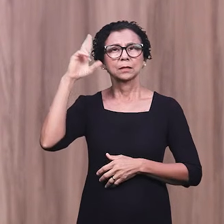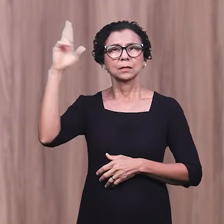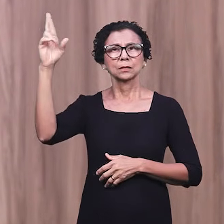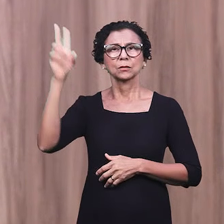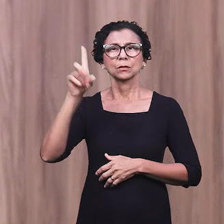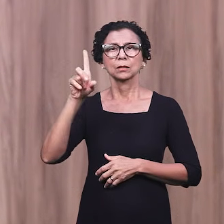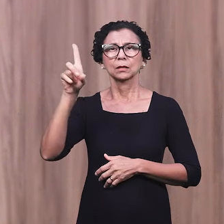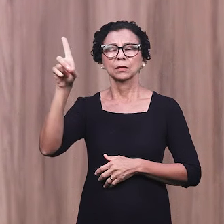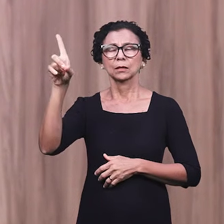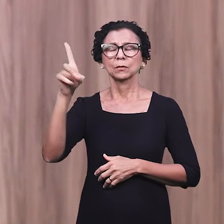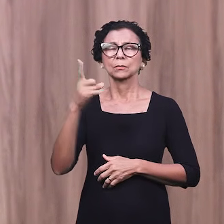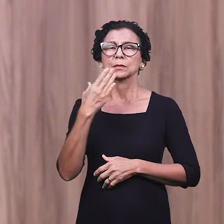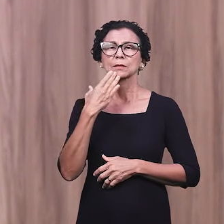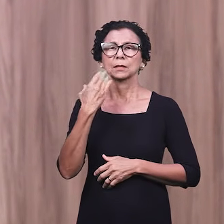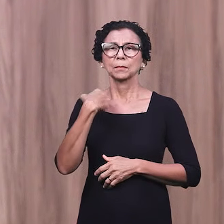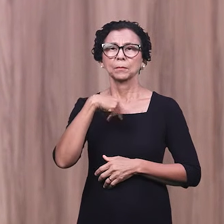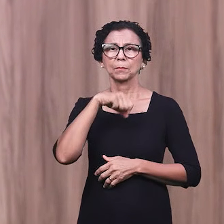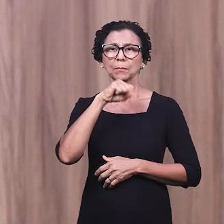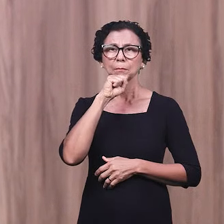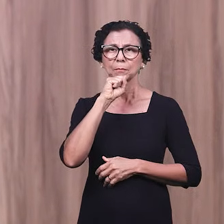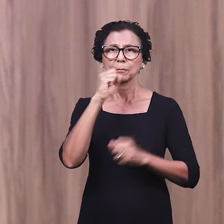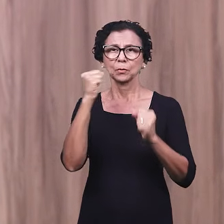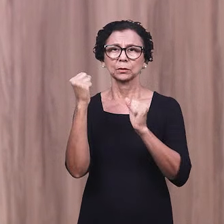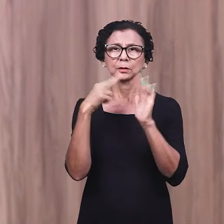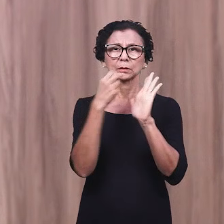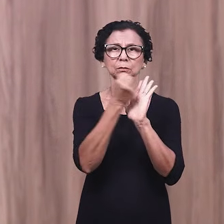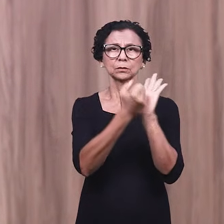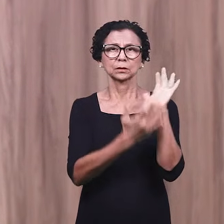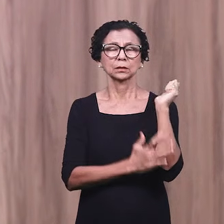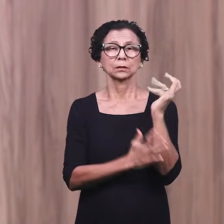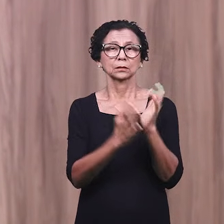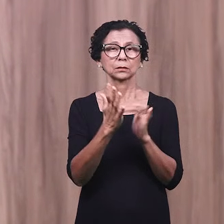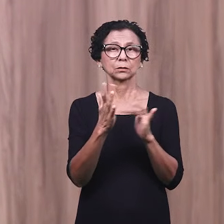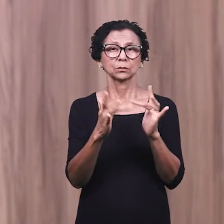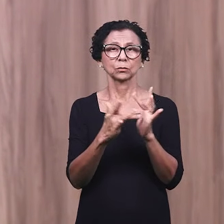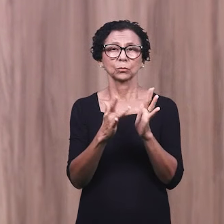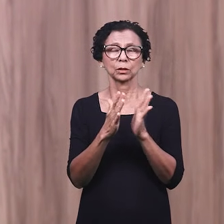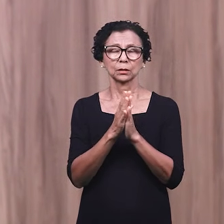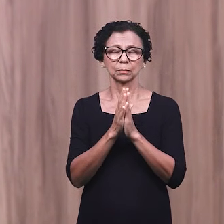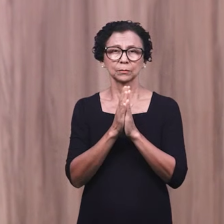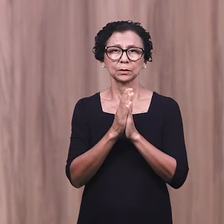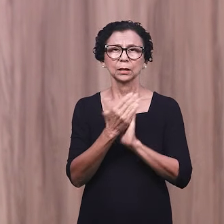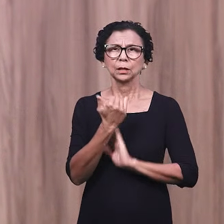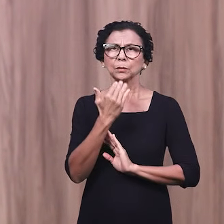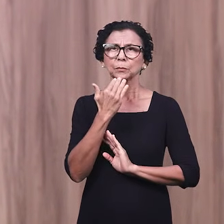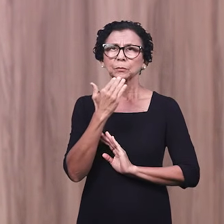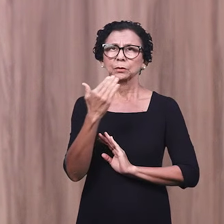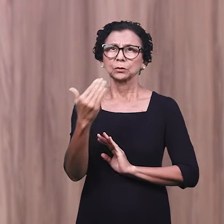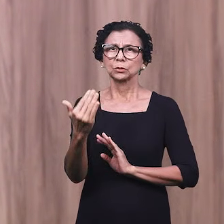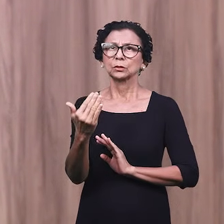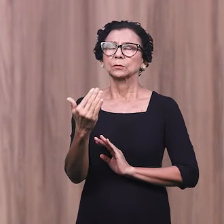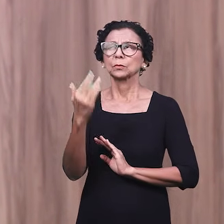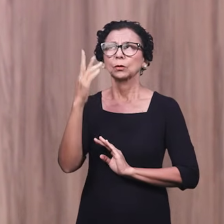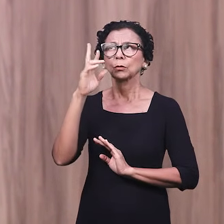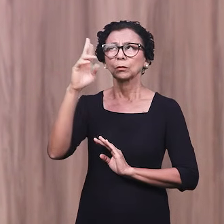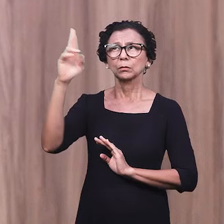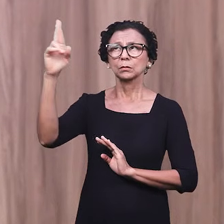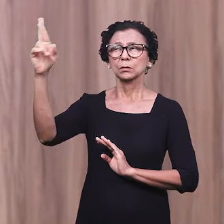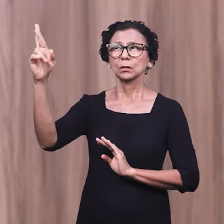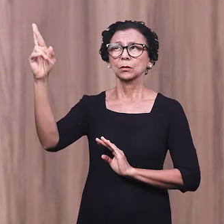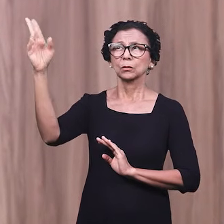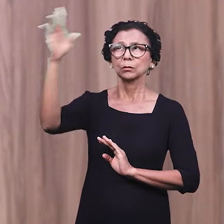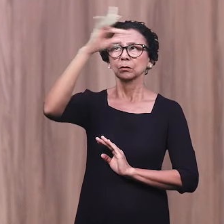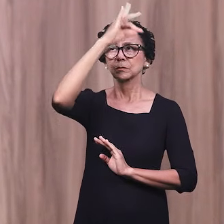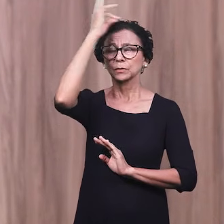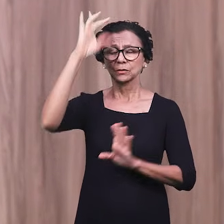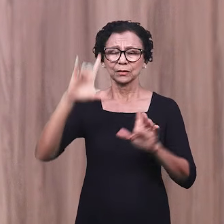Pai, nós fazemos uma oração pelo sangue do Senhor Jesus e apresentamos este culto, suplicando o agir do Senhor, a operação do